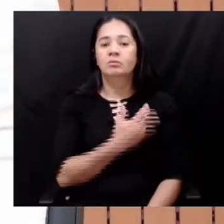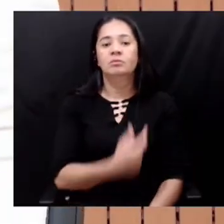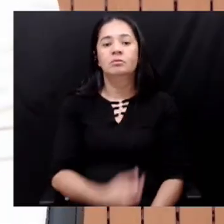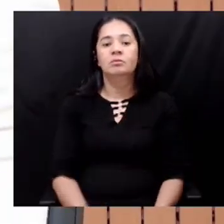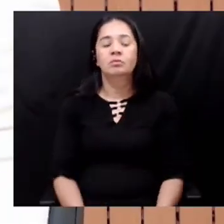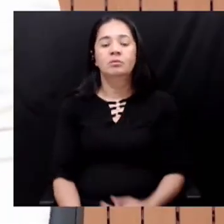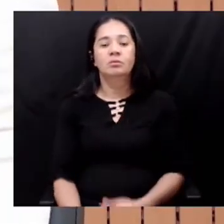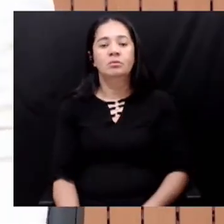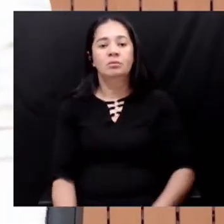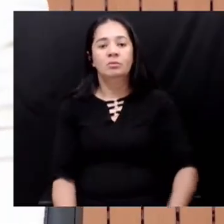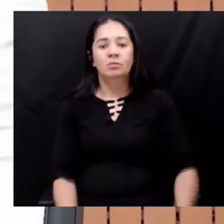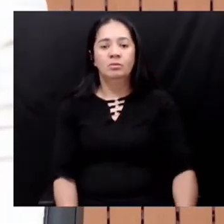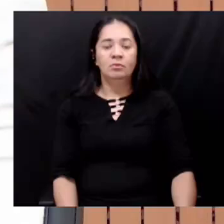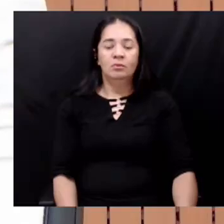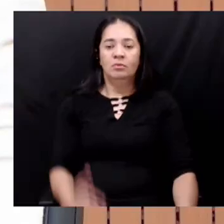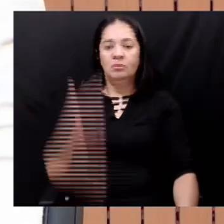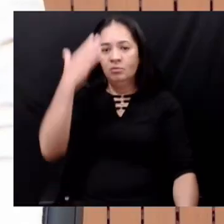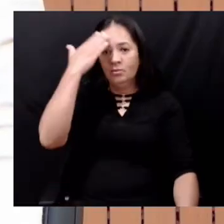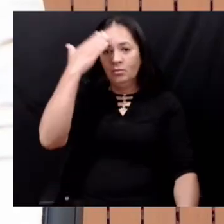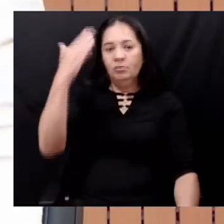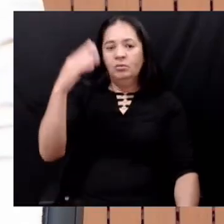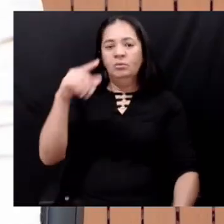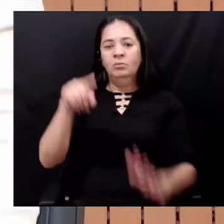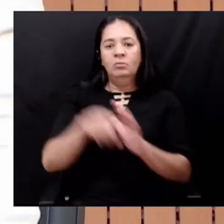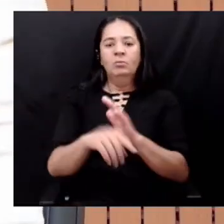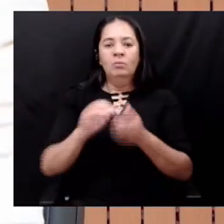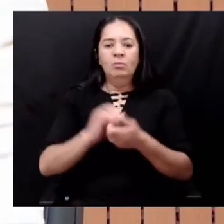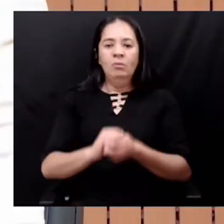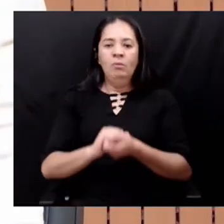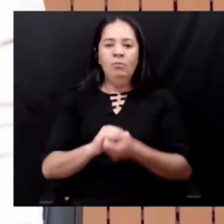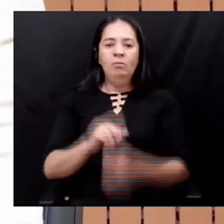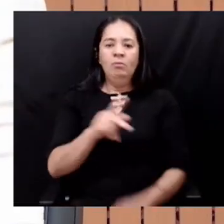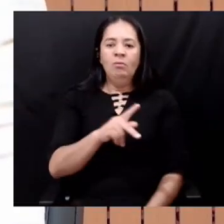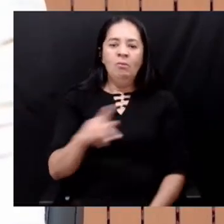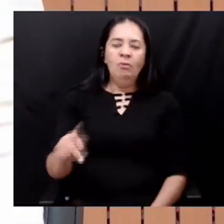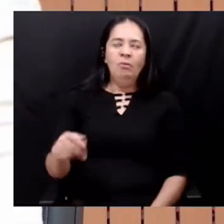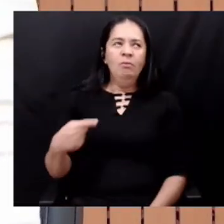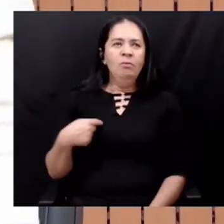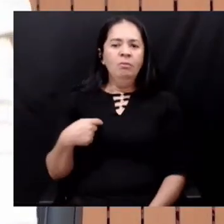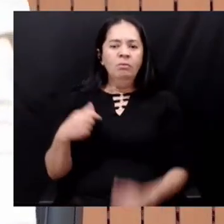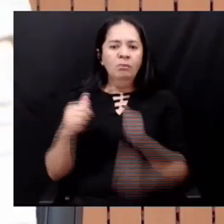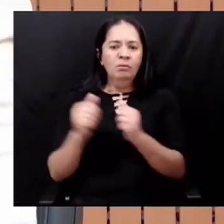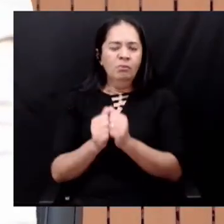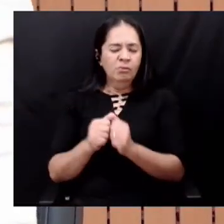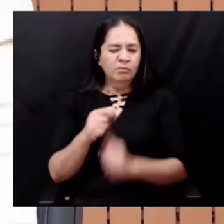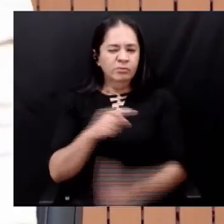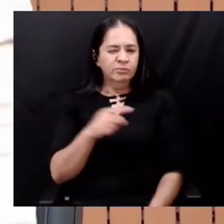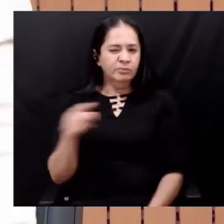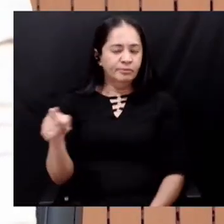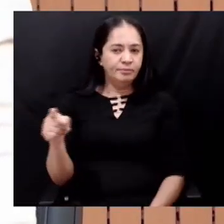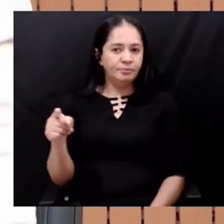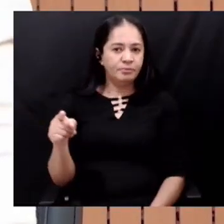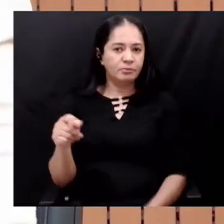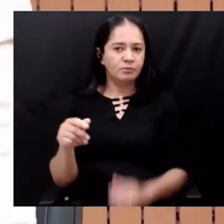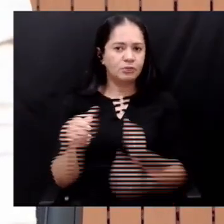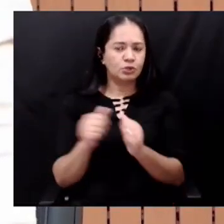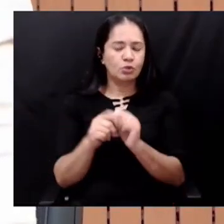Obrigado pela pergunta e cumprimentar as professoras. Eu estive com vocês, ou pelo menos com um projeto, né, lá